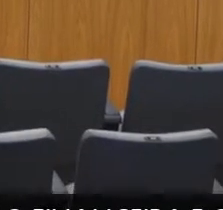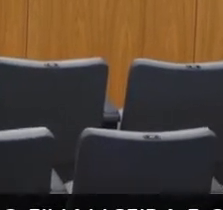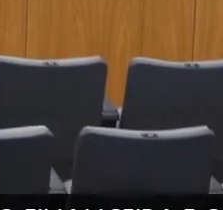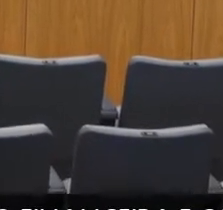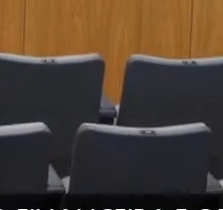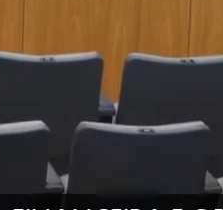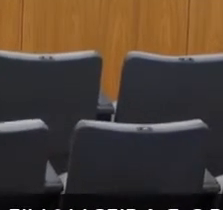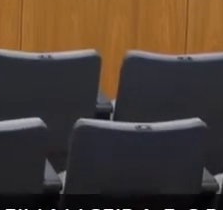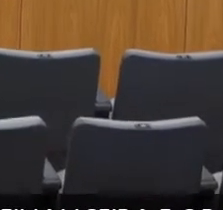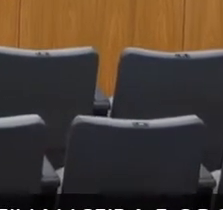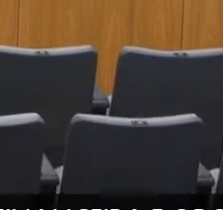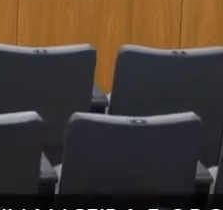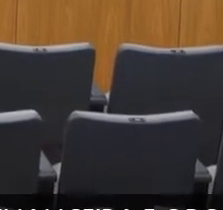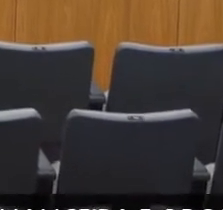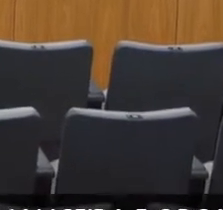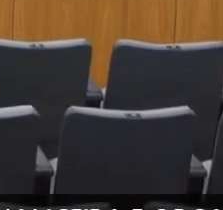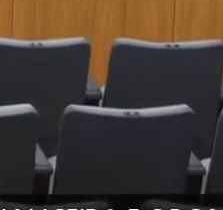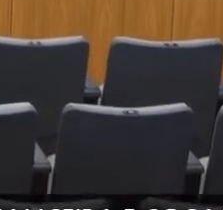Tchau.